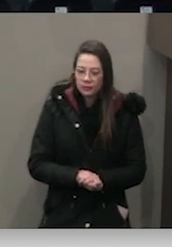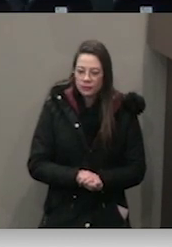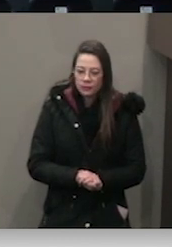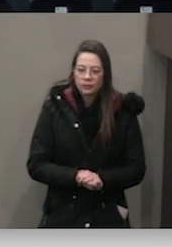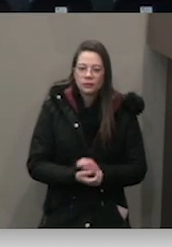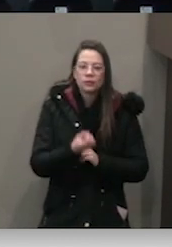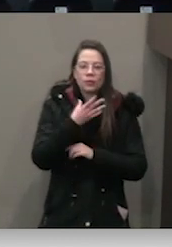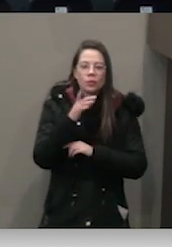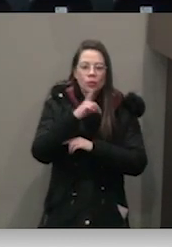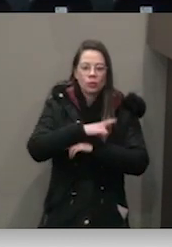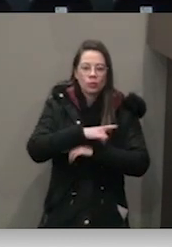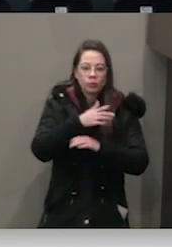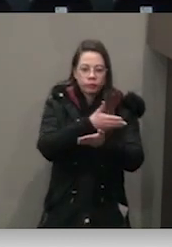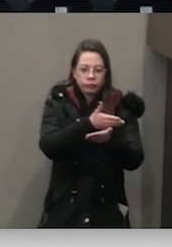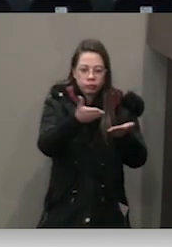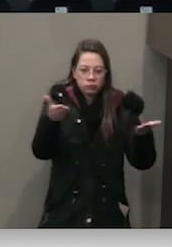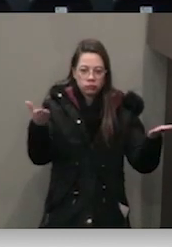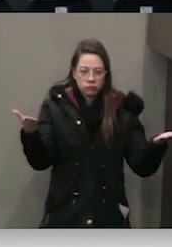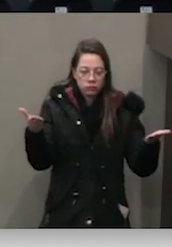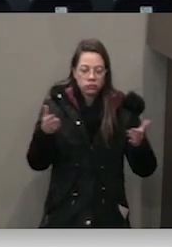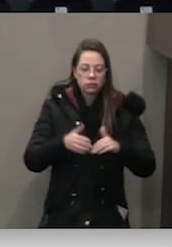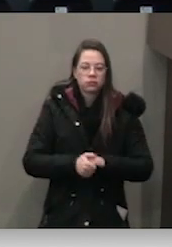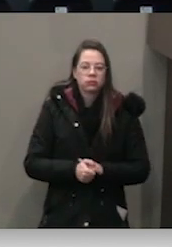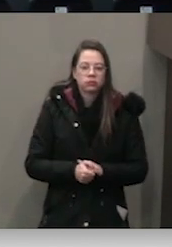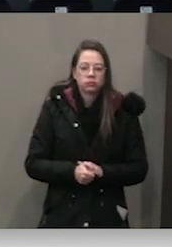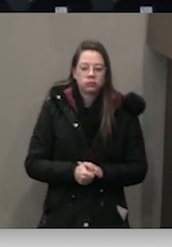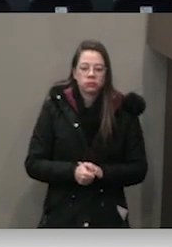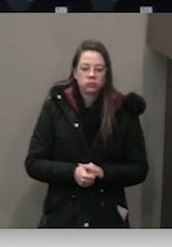Bom dia a todos.